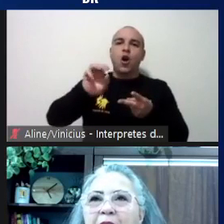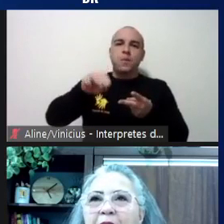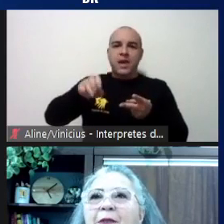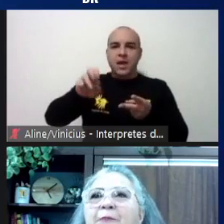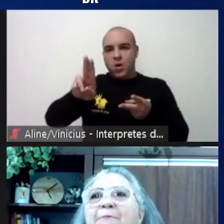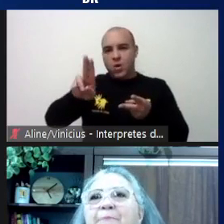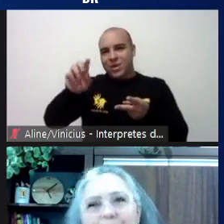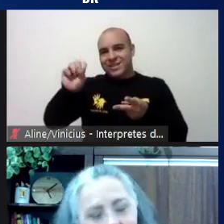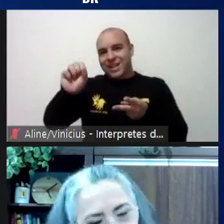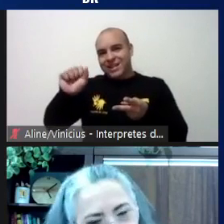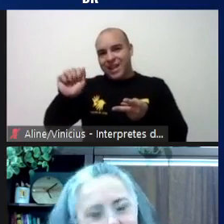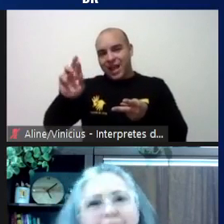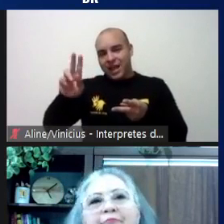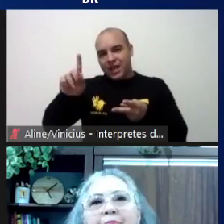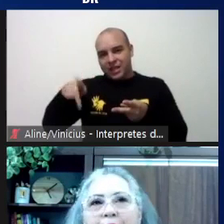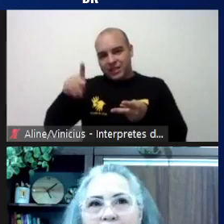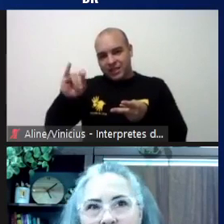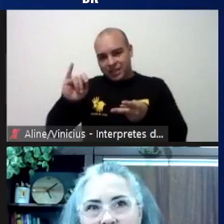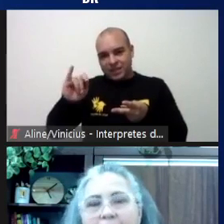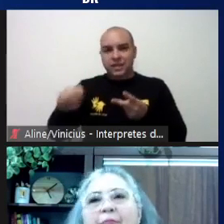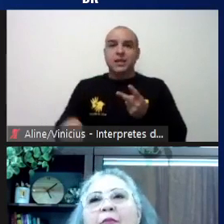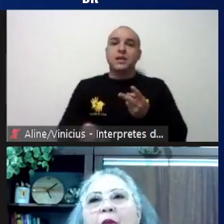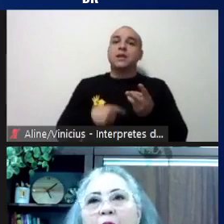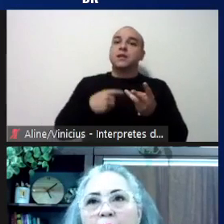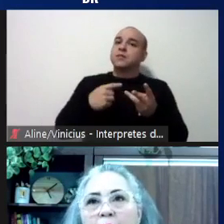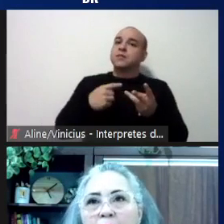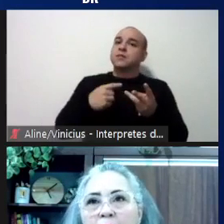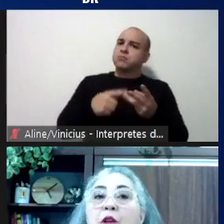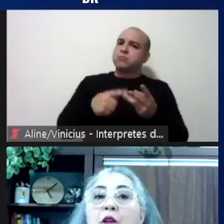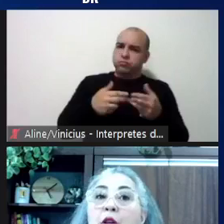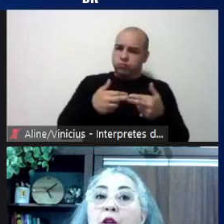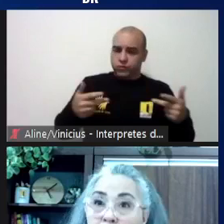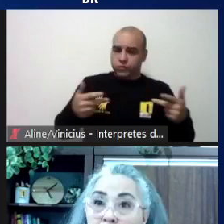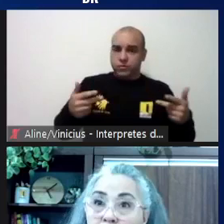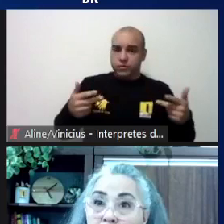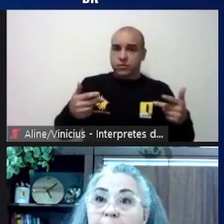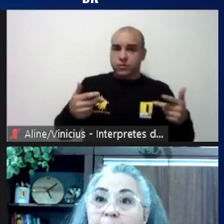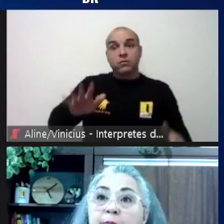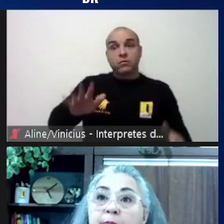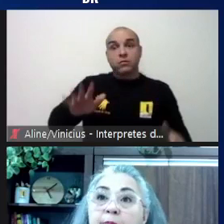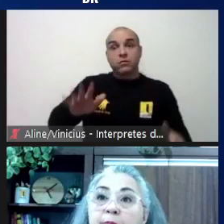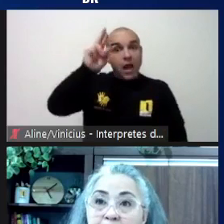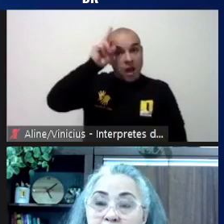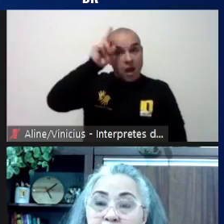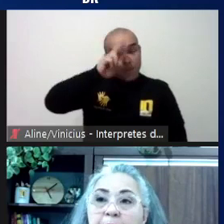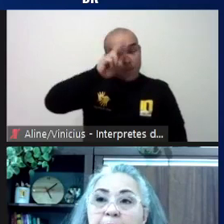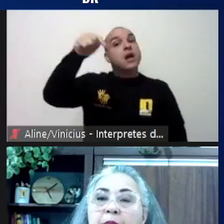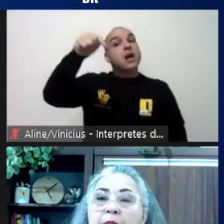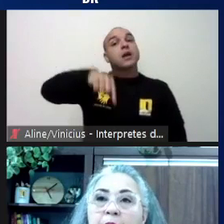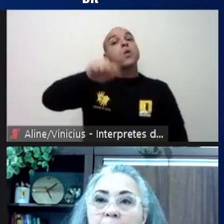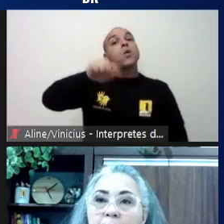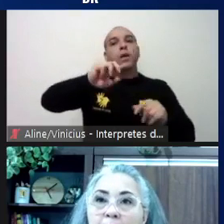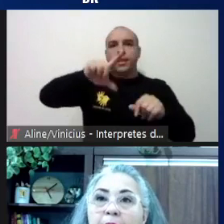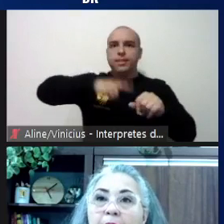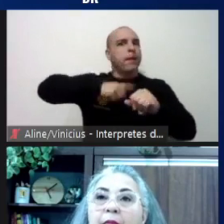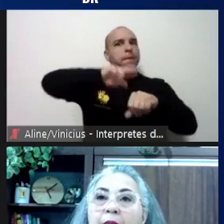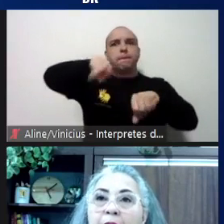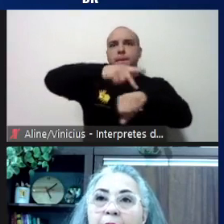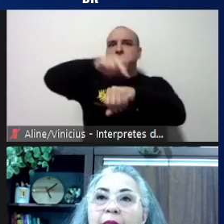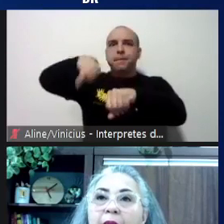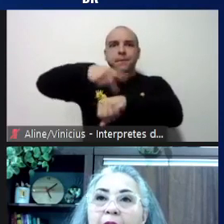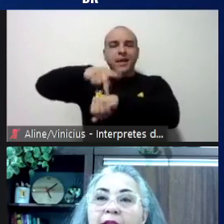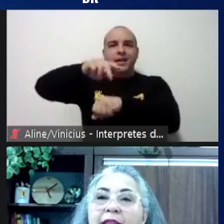de referência aqui do nosso país e em outros países, lembrando que a gente está aqui junto com diversos países da América Latina que estão aqui